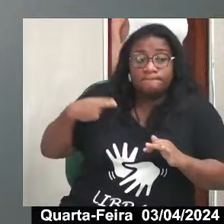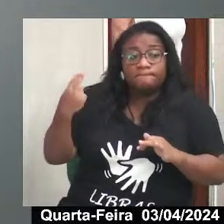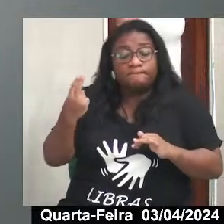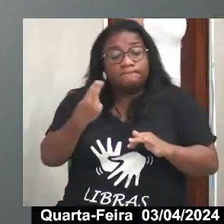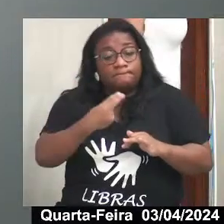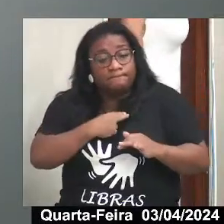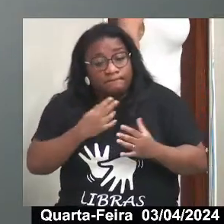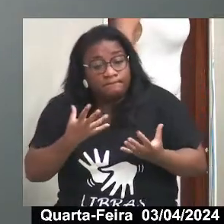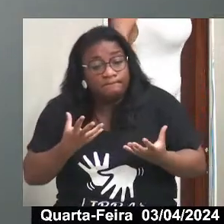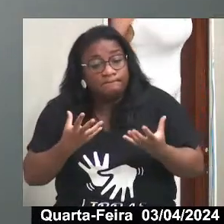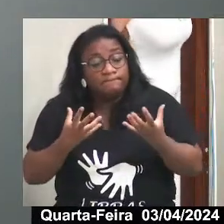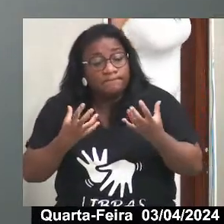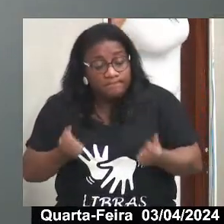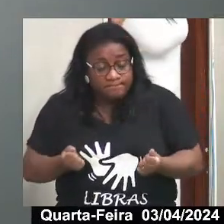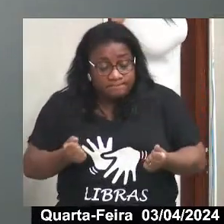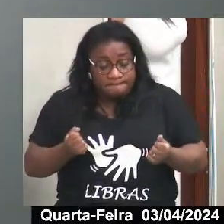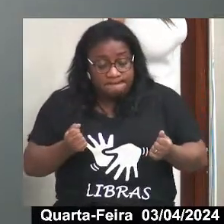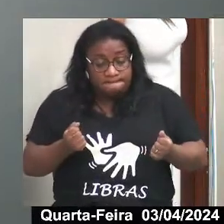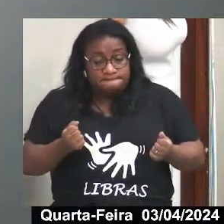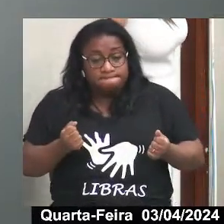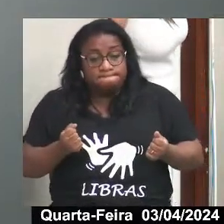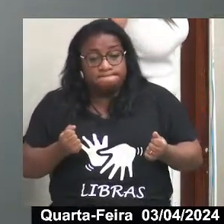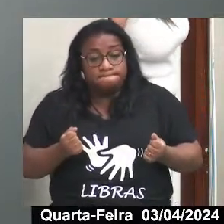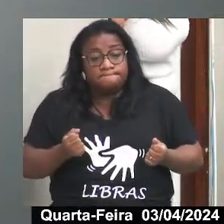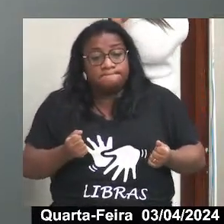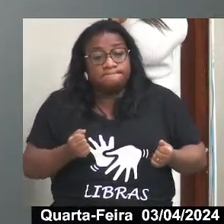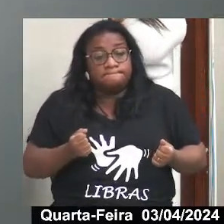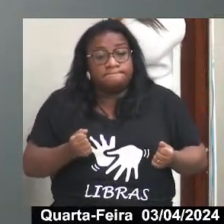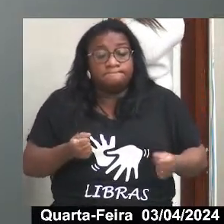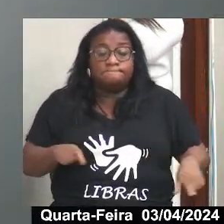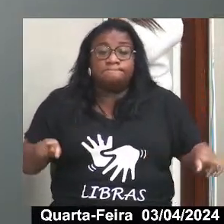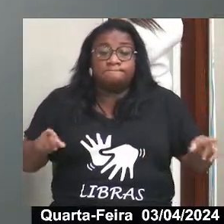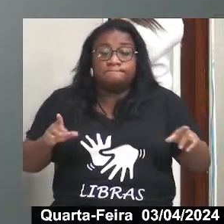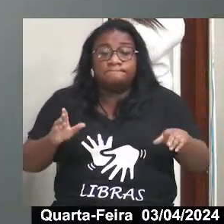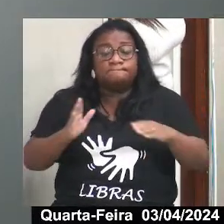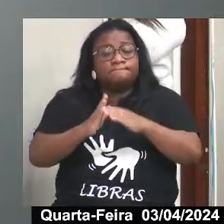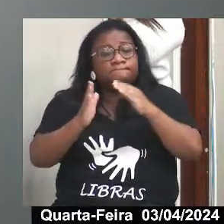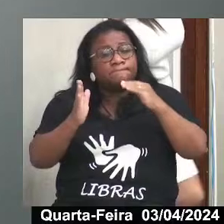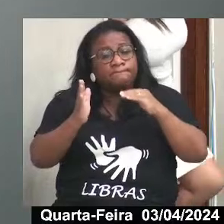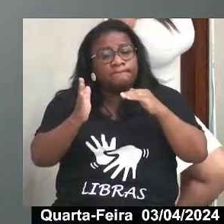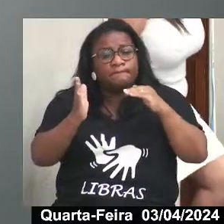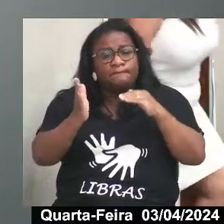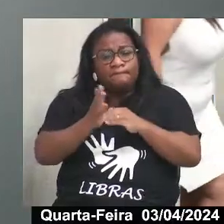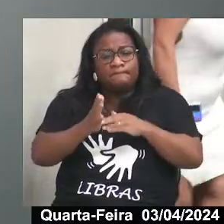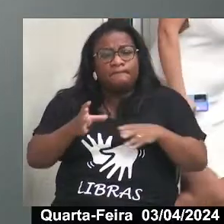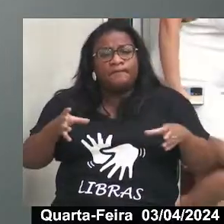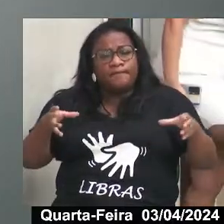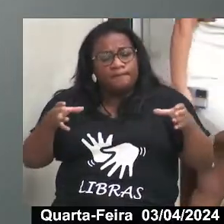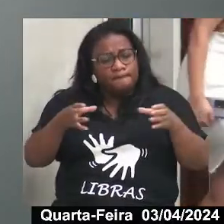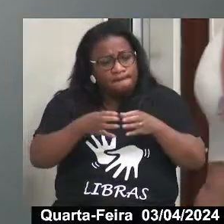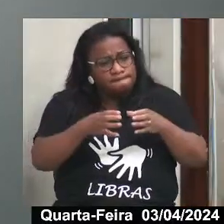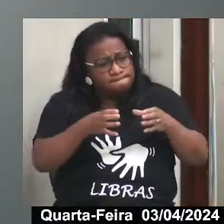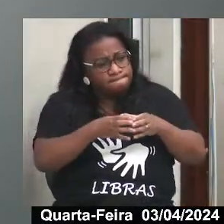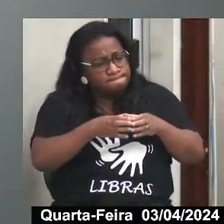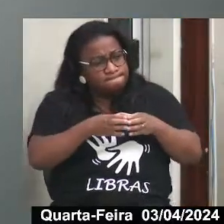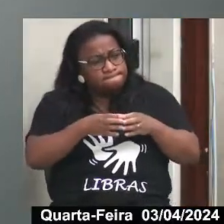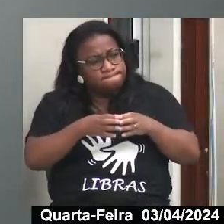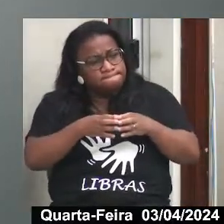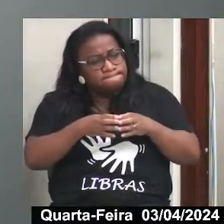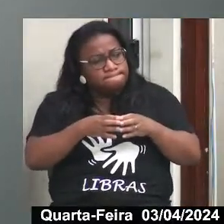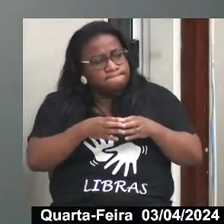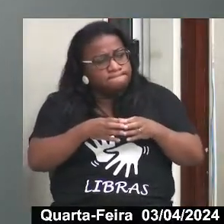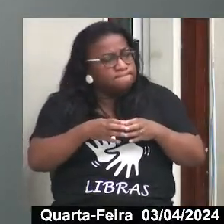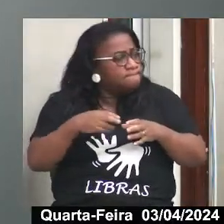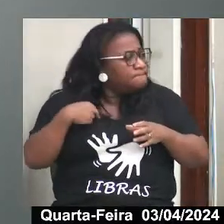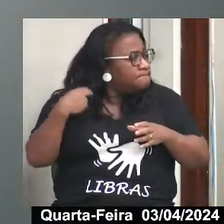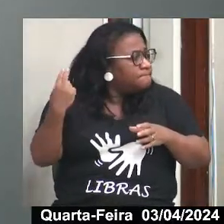Nós estamos recebendo, e quem estará sendo beneficiado, além de toda a comunidade, toda a nossa região de Embu